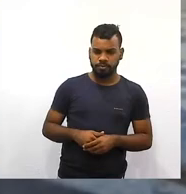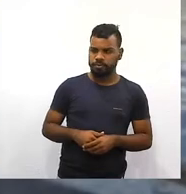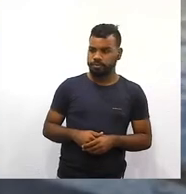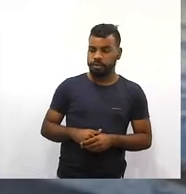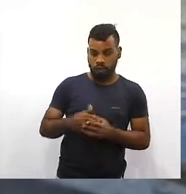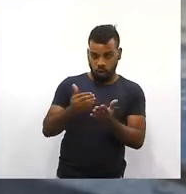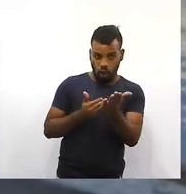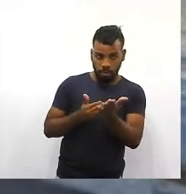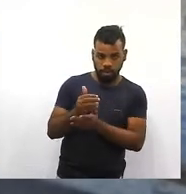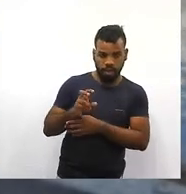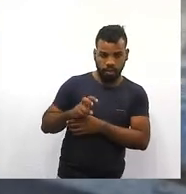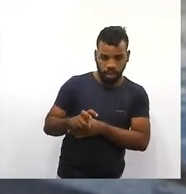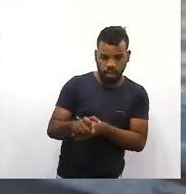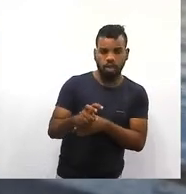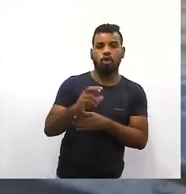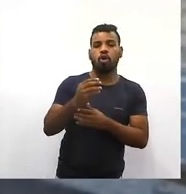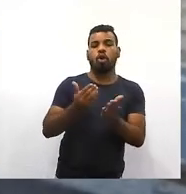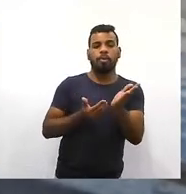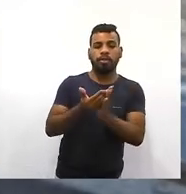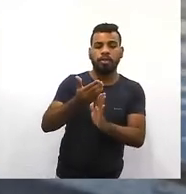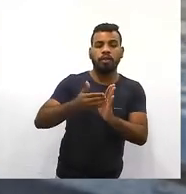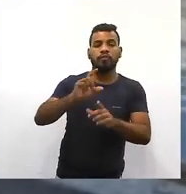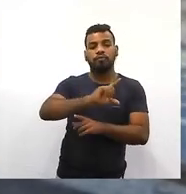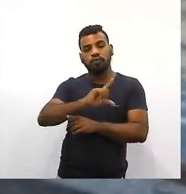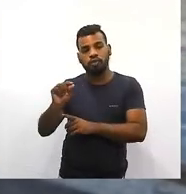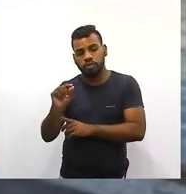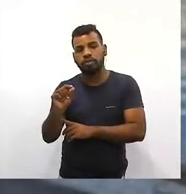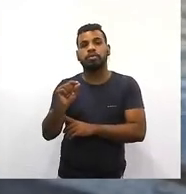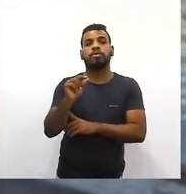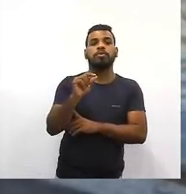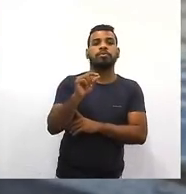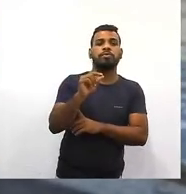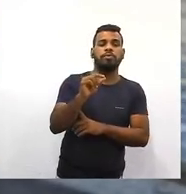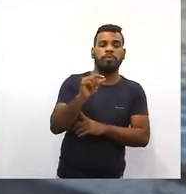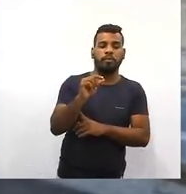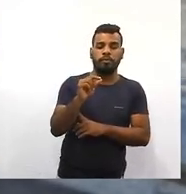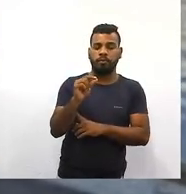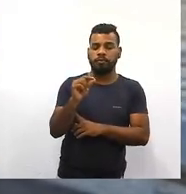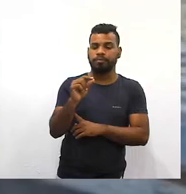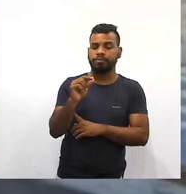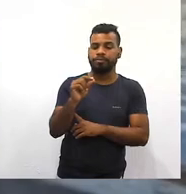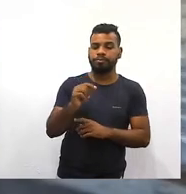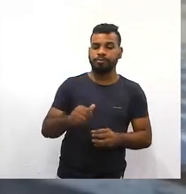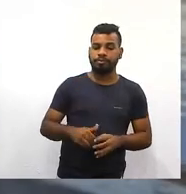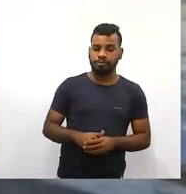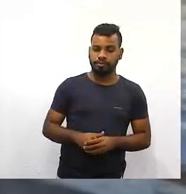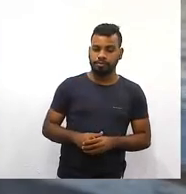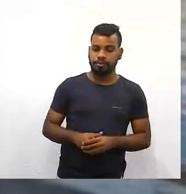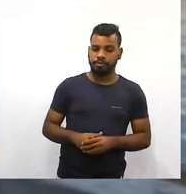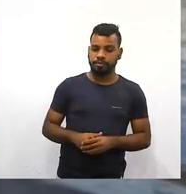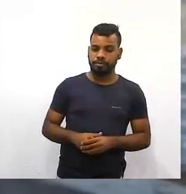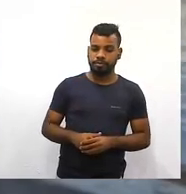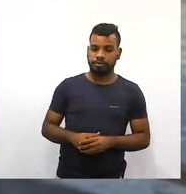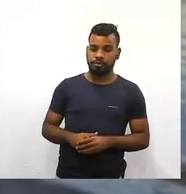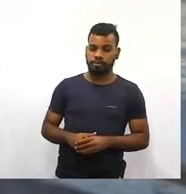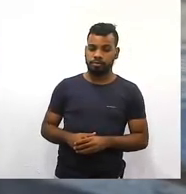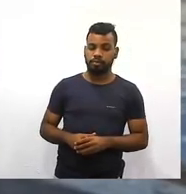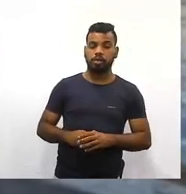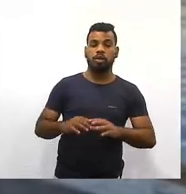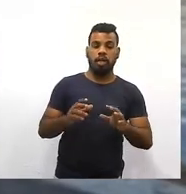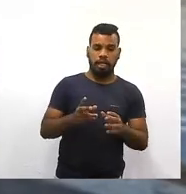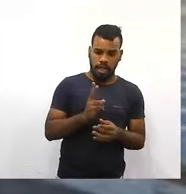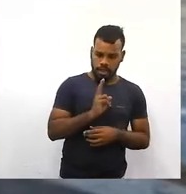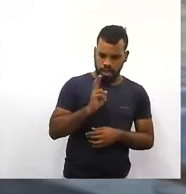andar, ele começa a retirar, ele começa a fugir. O detalhe é que para toda parada que